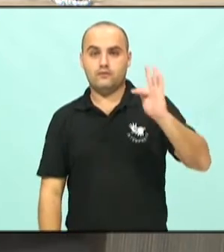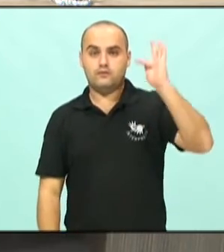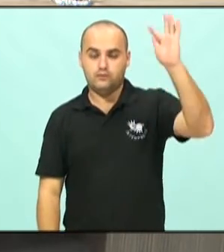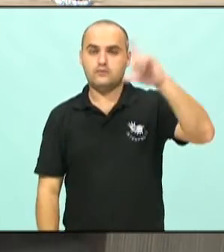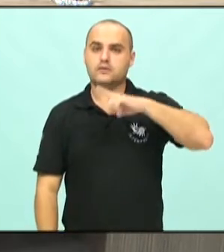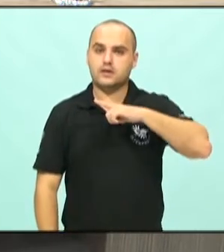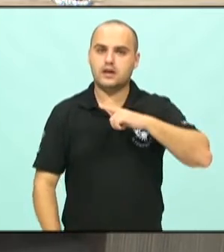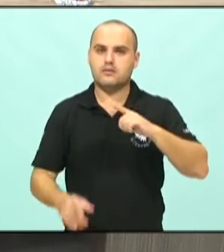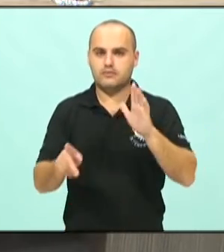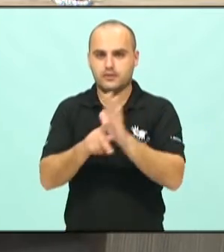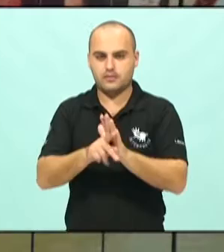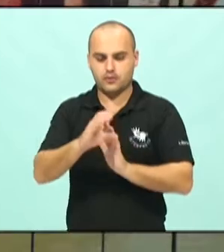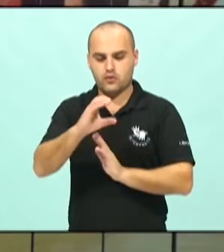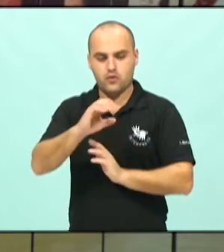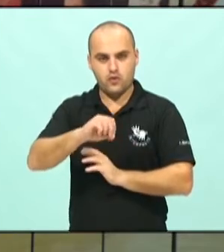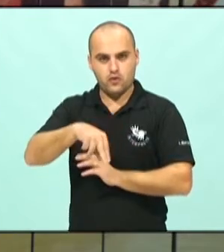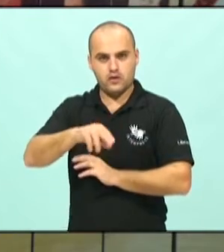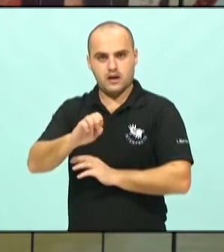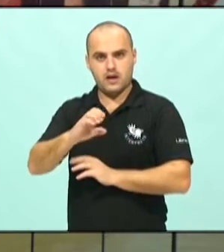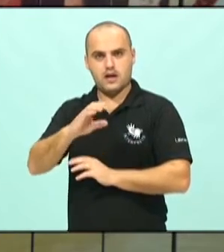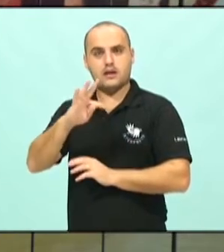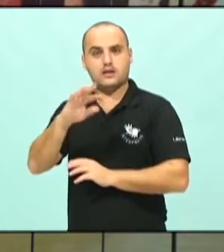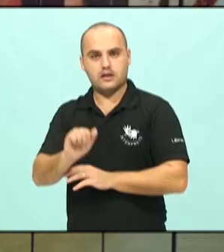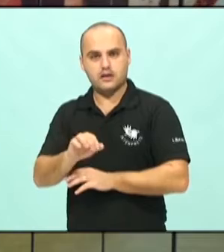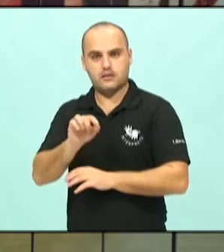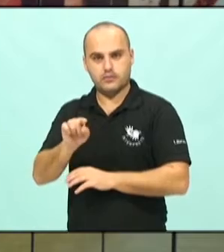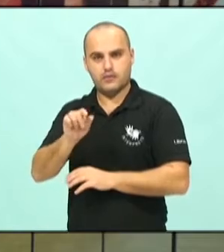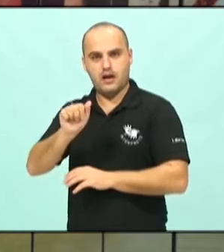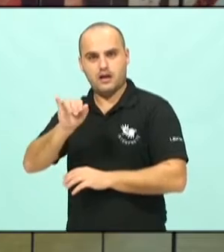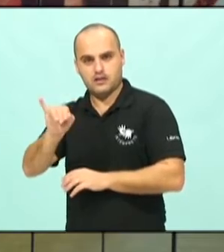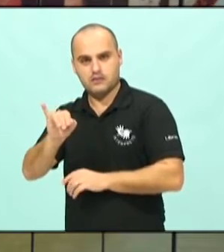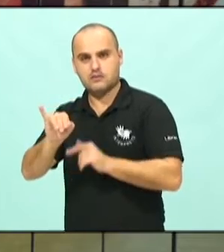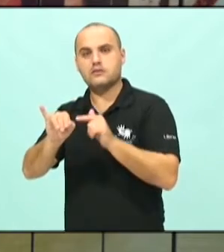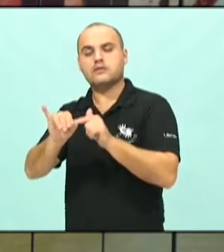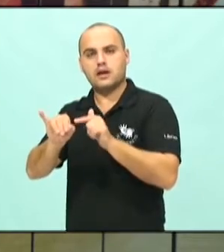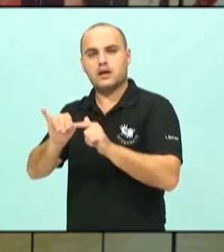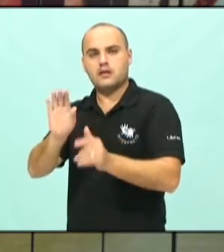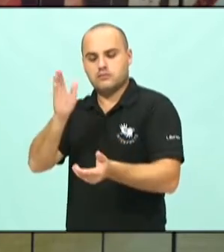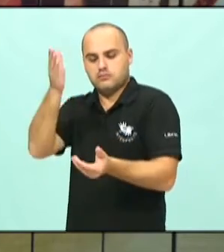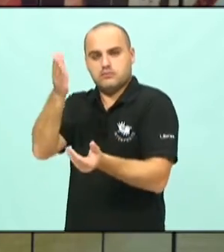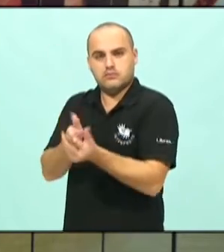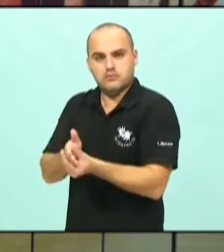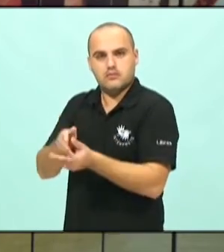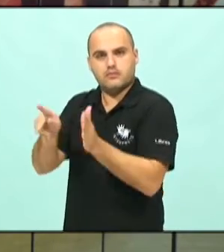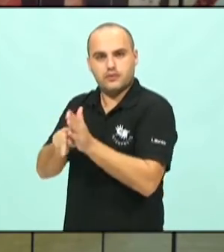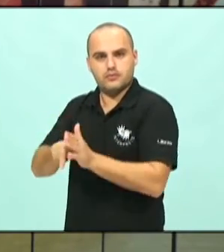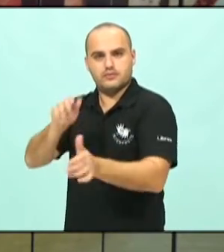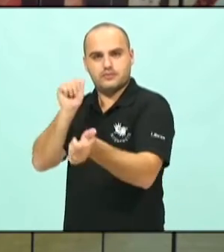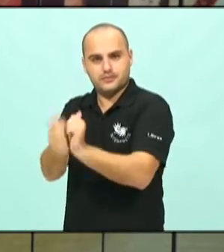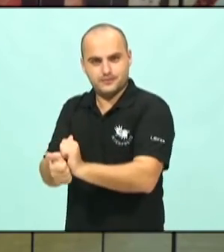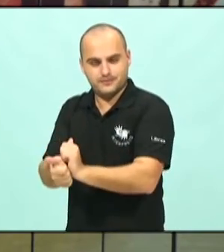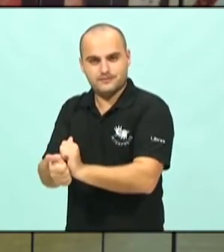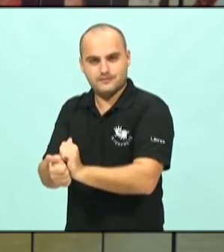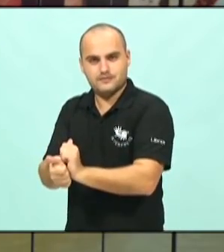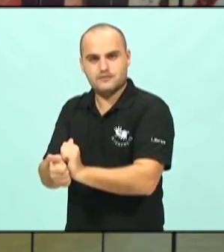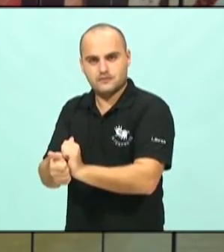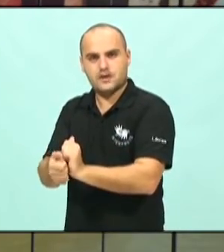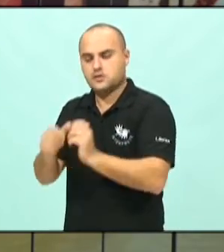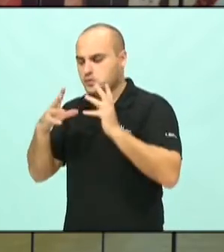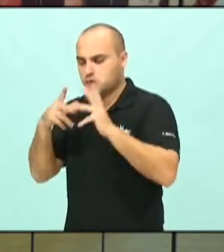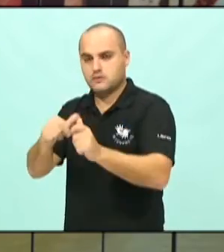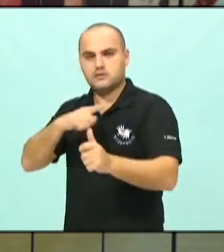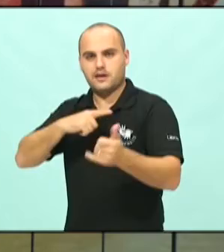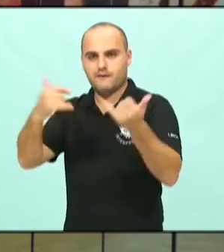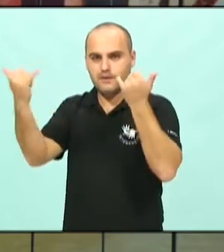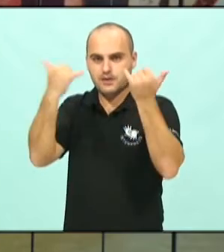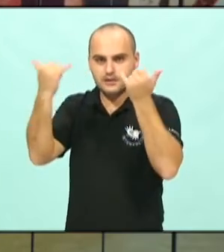chamado Conectaí, uma pasta lá dentro de comunicação também do esporte que não tem. Nós estamos trabalhando isso para que todos tenham o acesso às